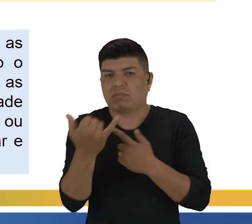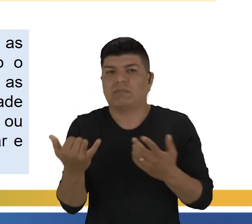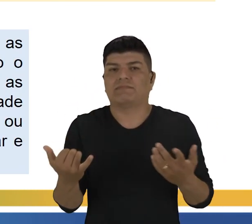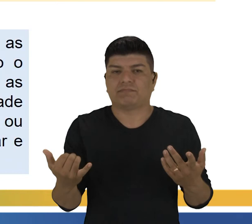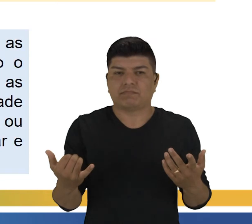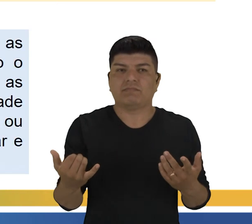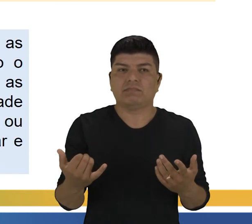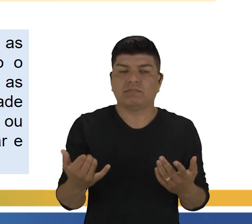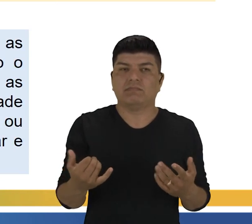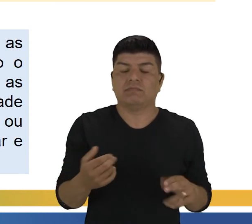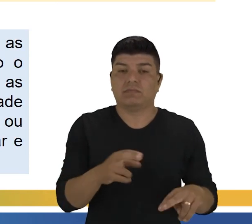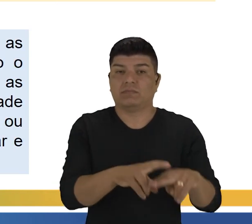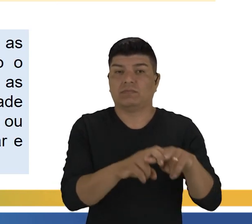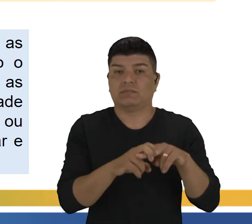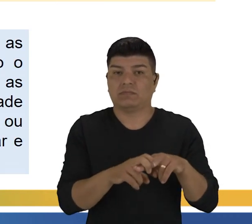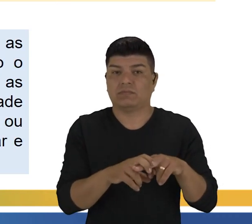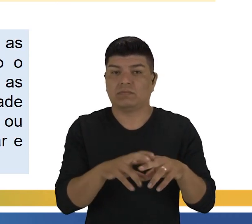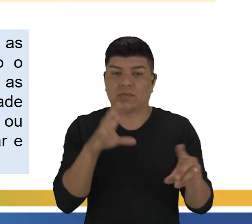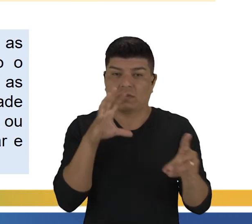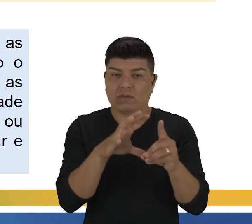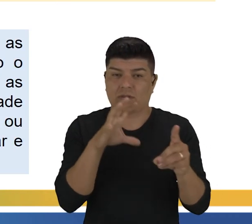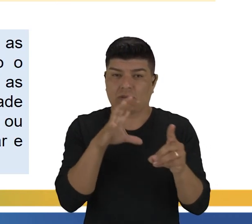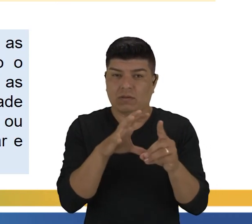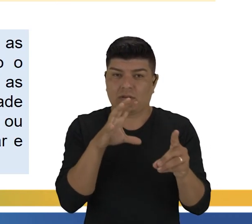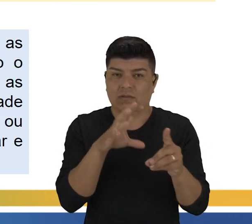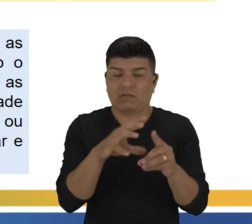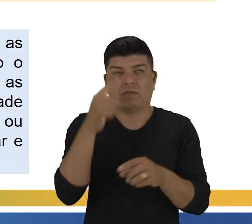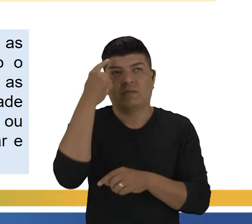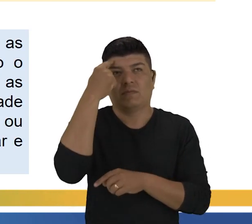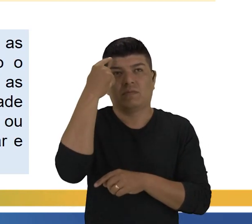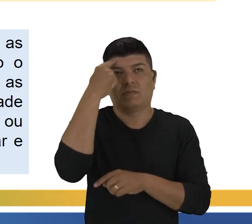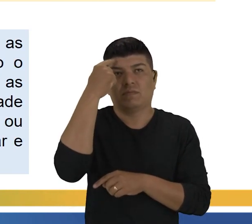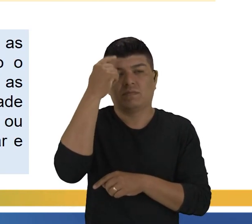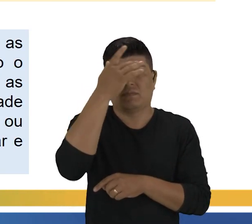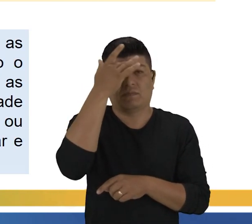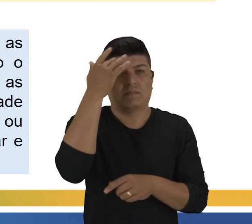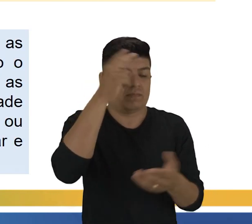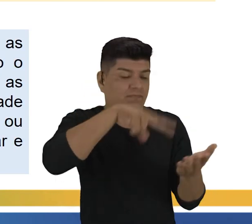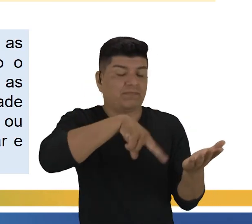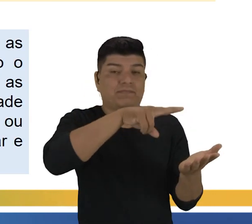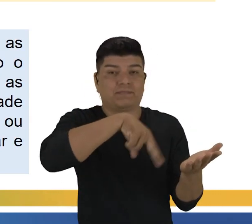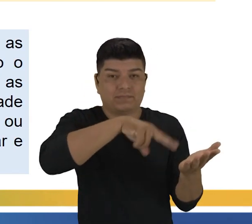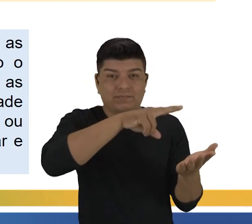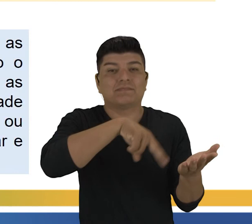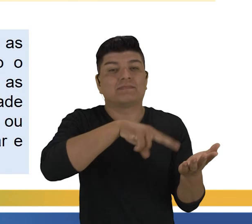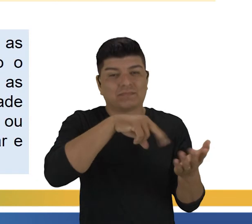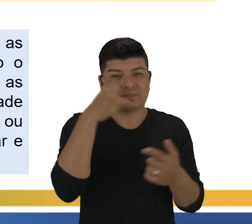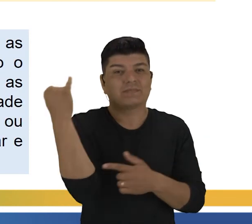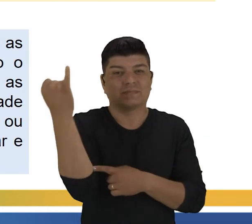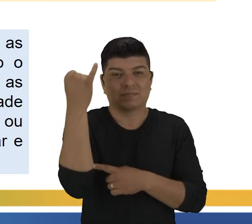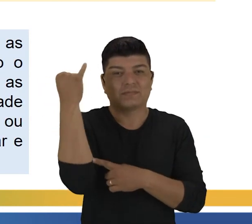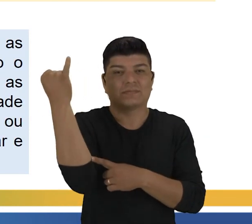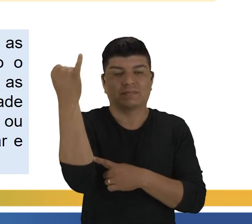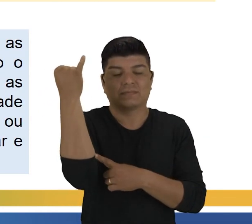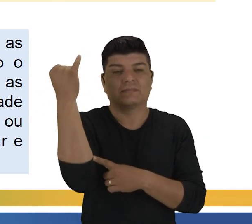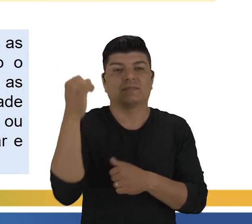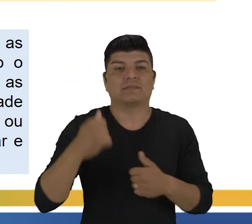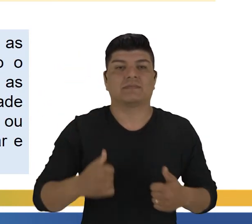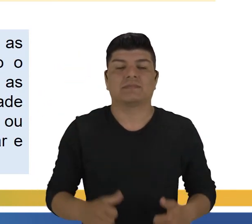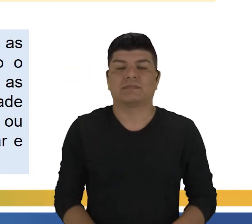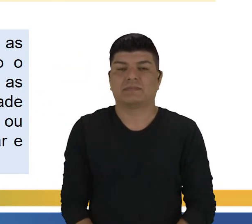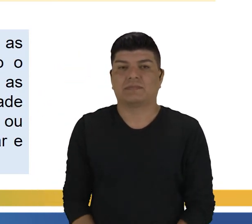Enganosa. Então, influenciando a forma de pensar o público leitor. Foi bem interessante esse momento,